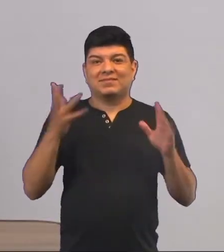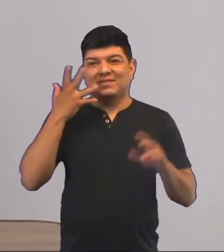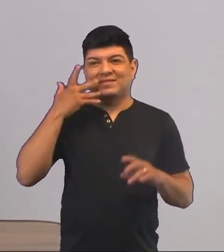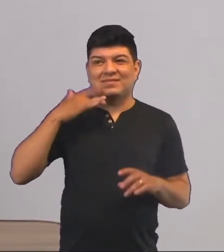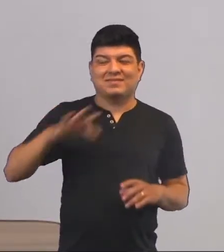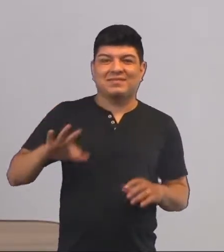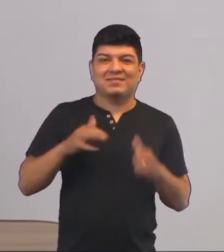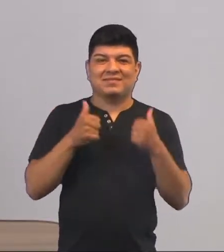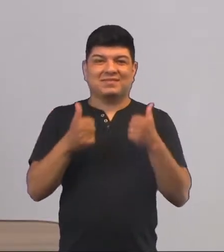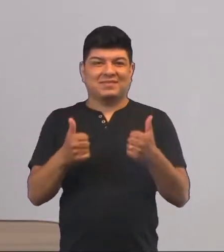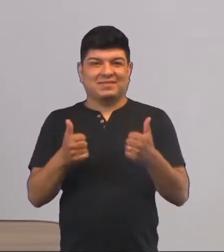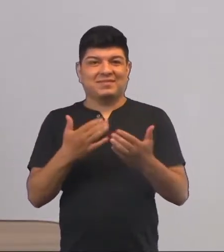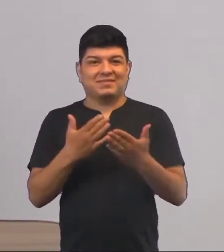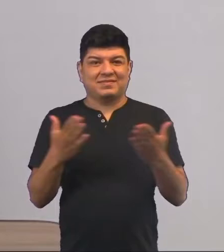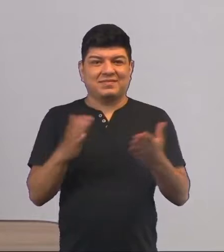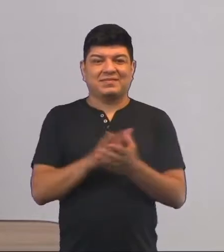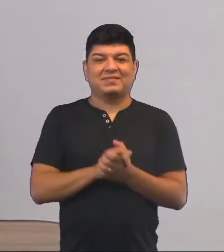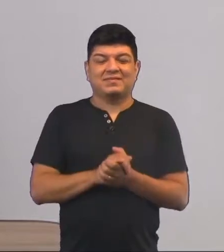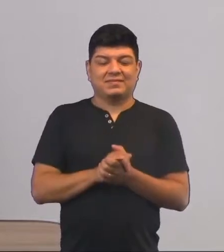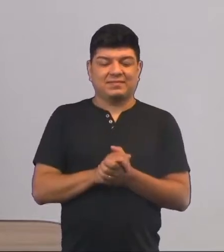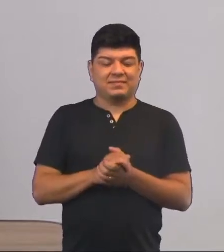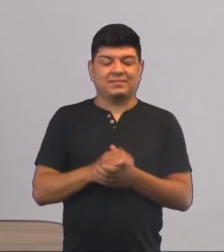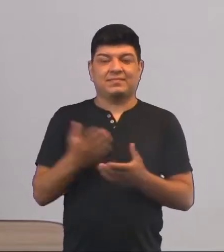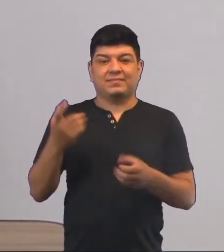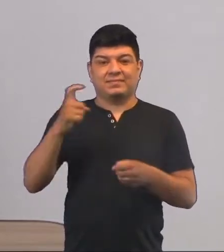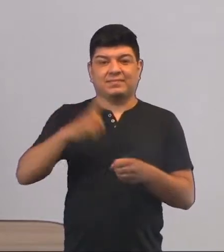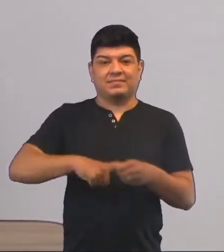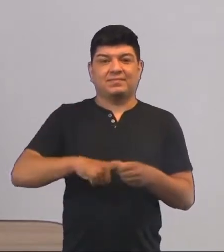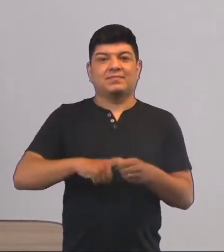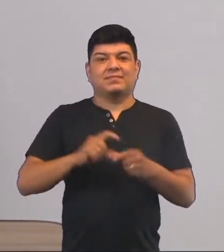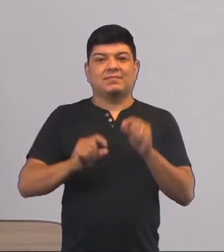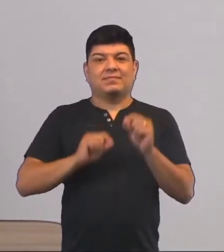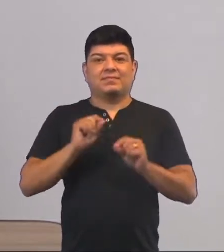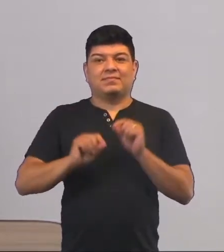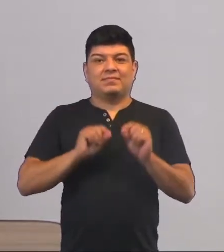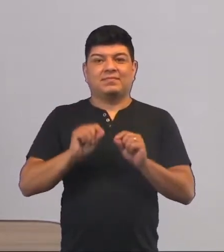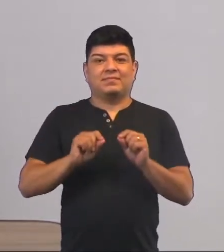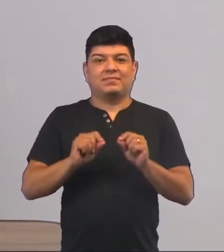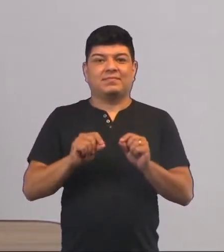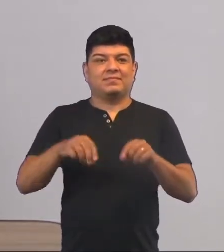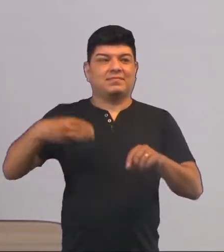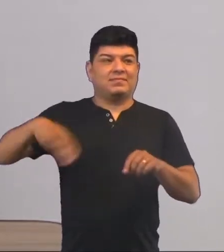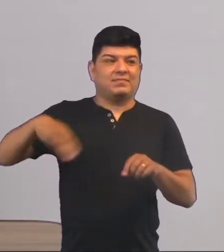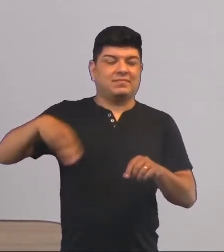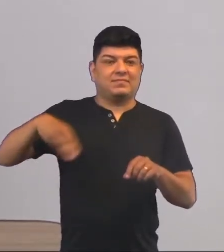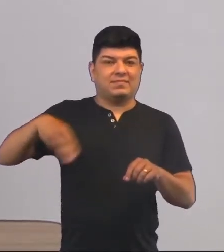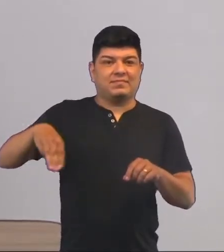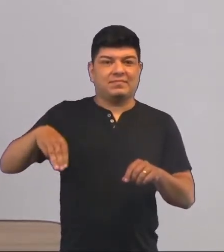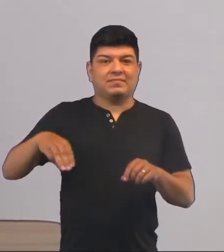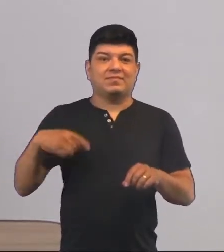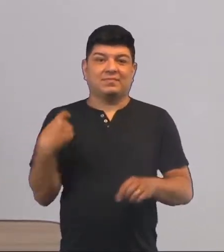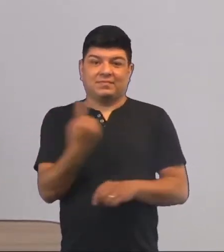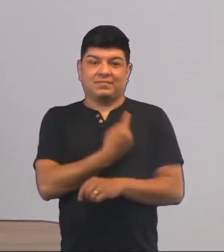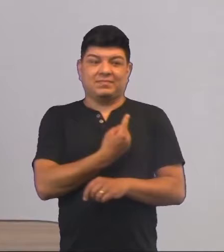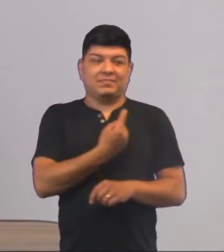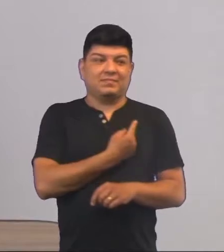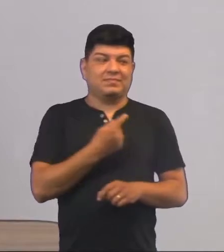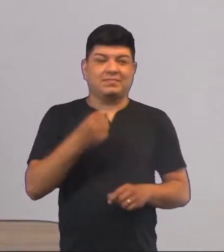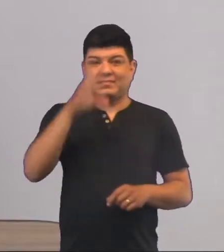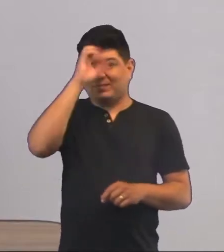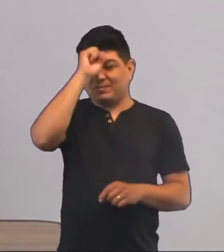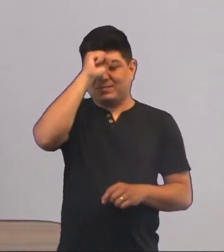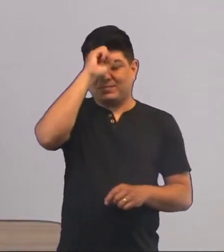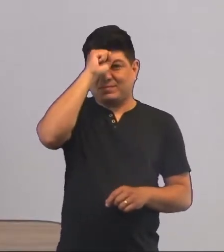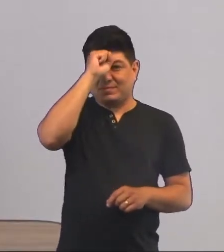Olá, crianças, tudo bem com vocês? Estamos aqui de volta para a nossa aula de matemática e nós estamos